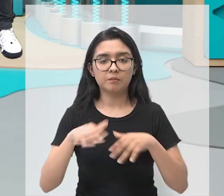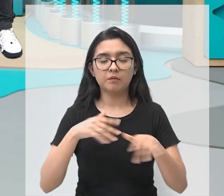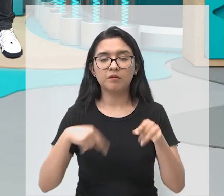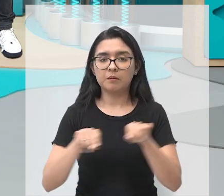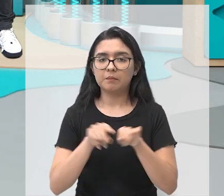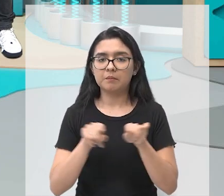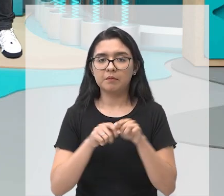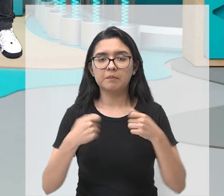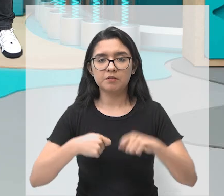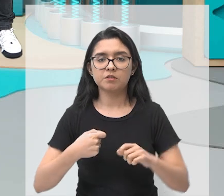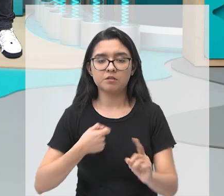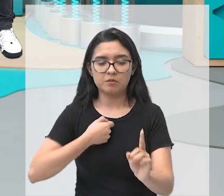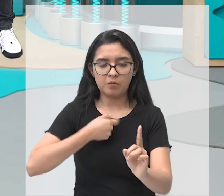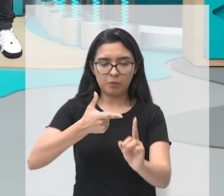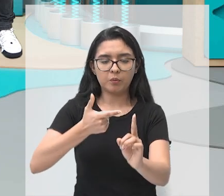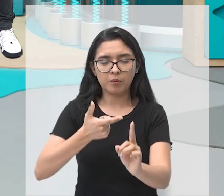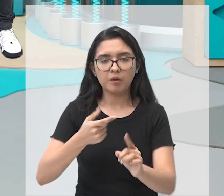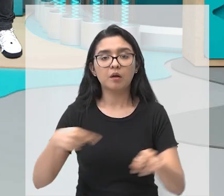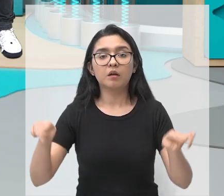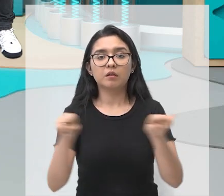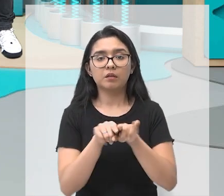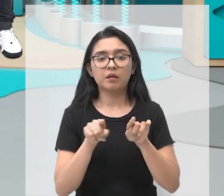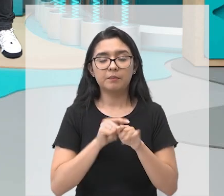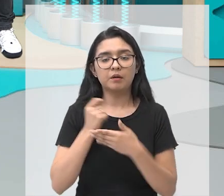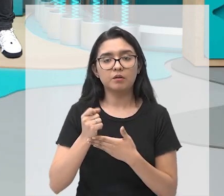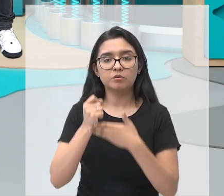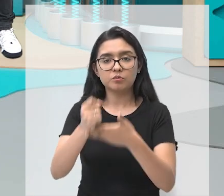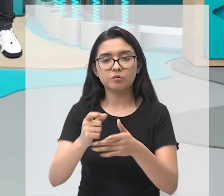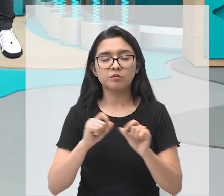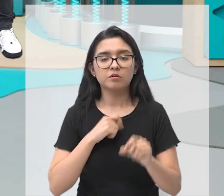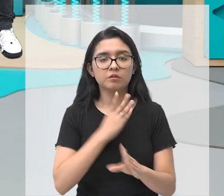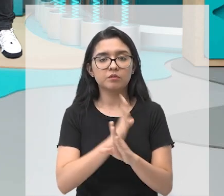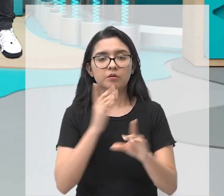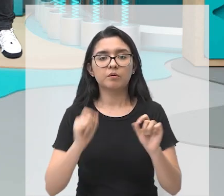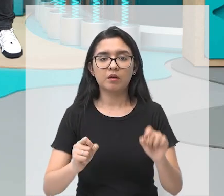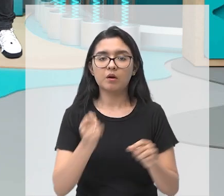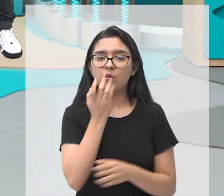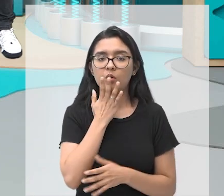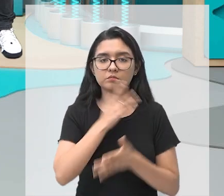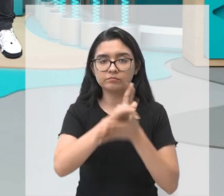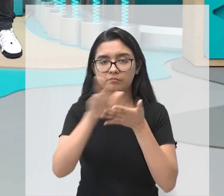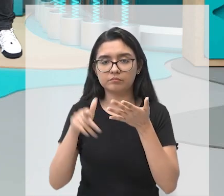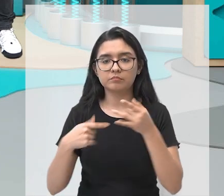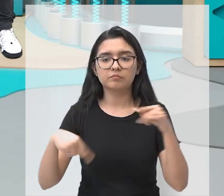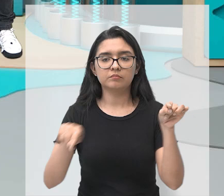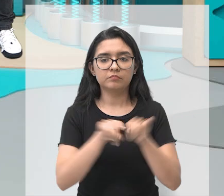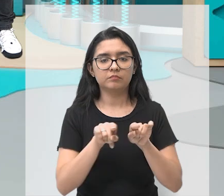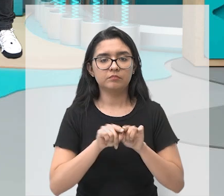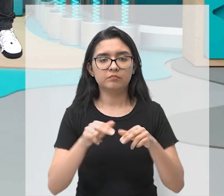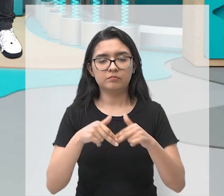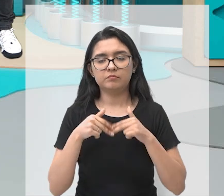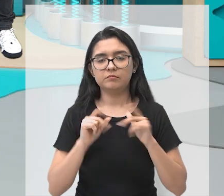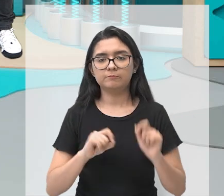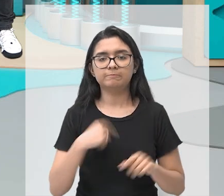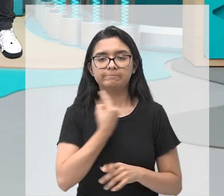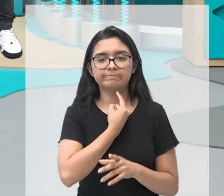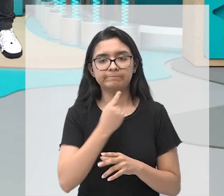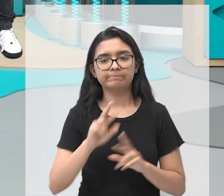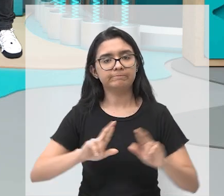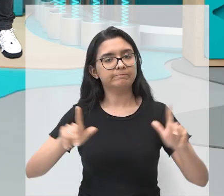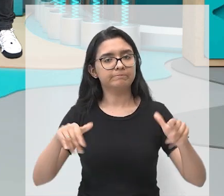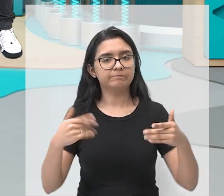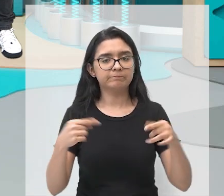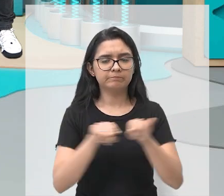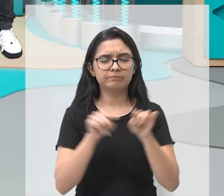a precisão no arremesso. Ele auxilia na identificação de cores, uma vez que a gente vai